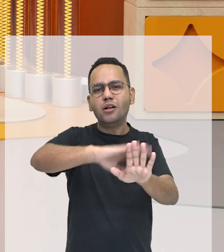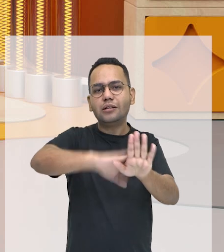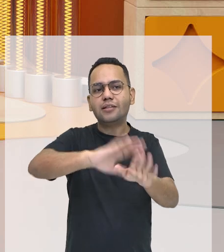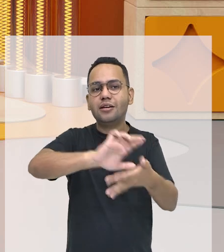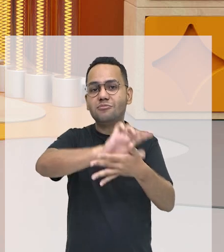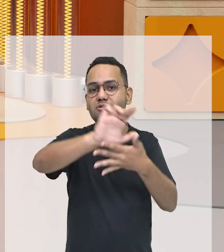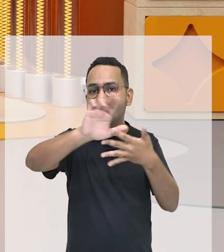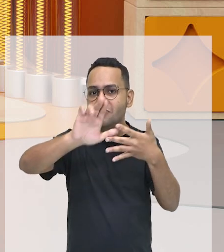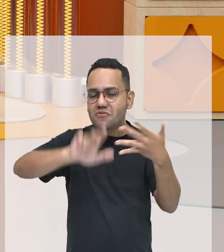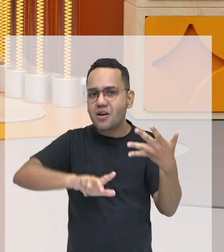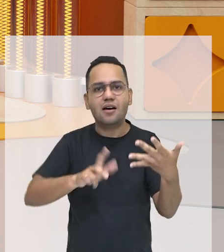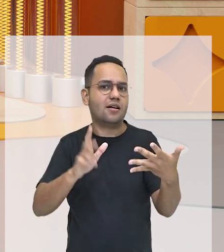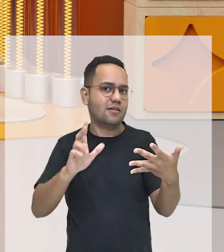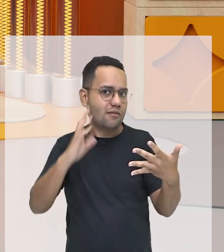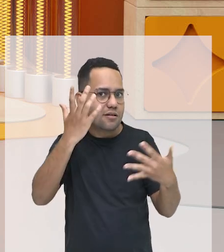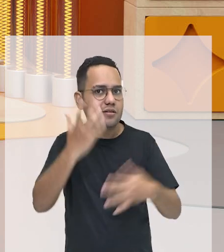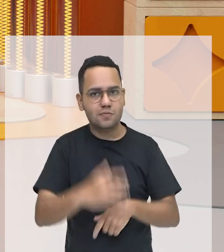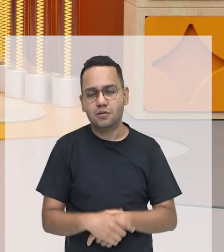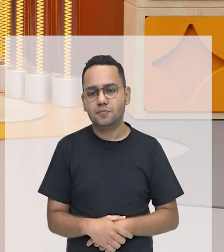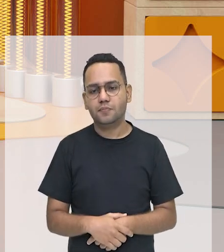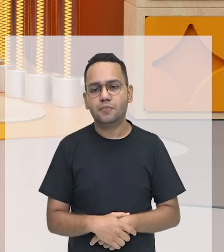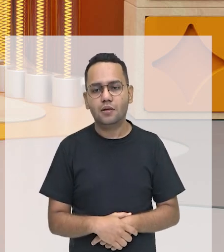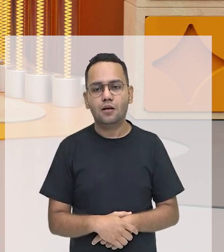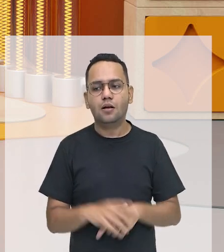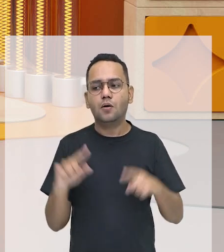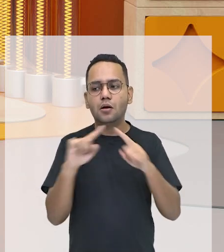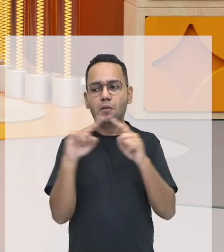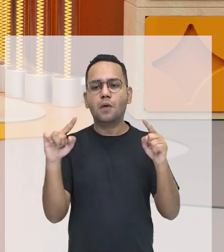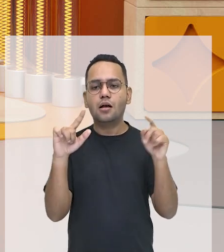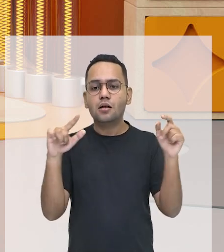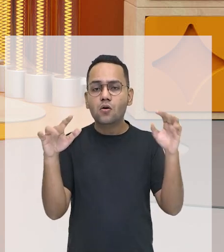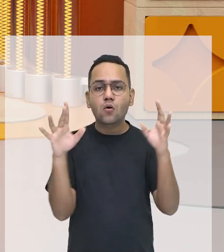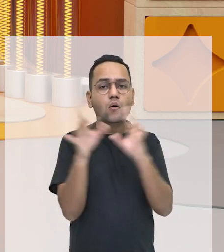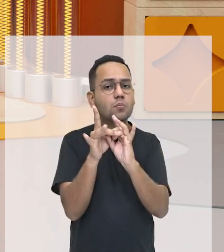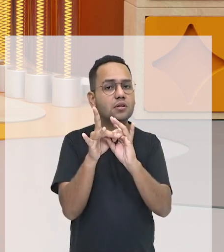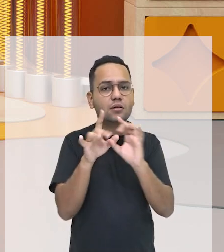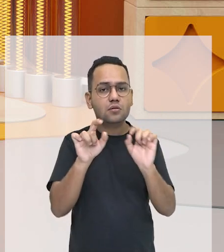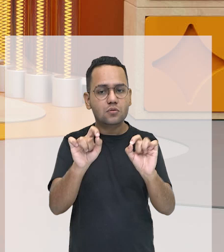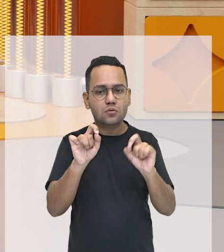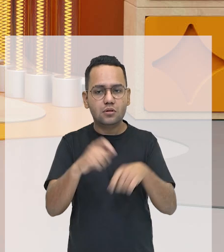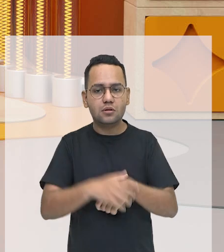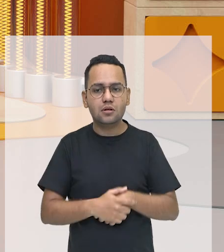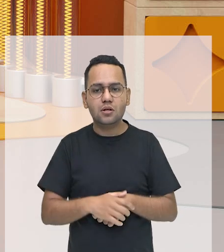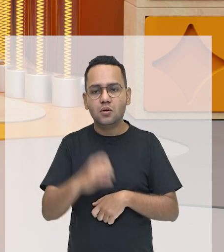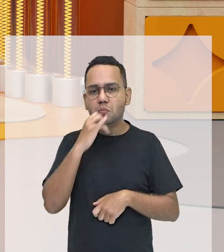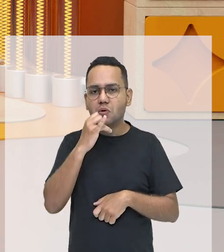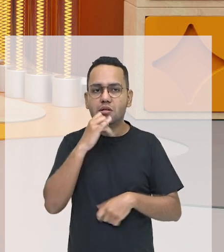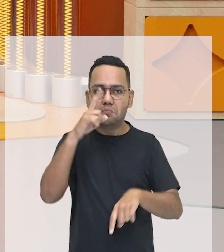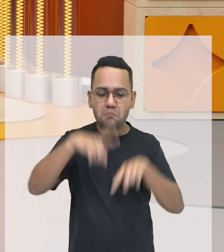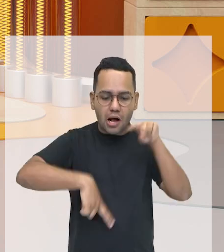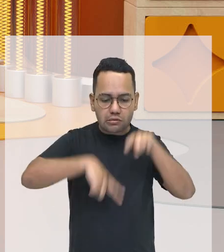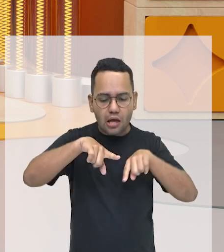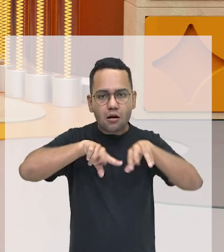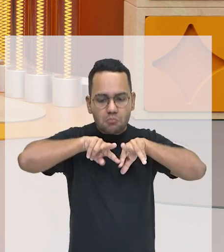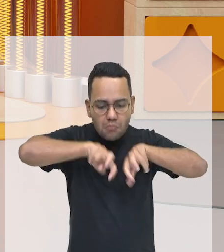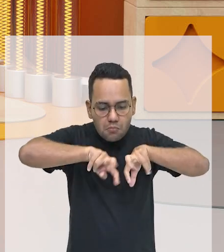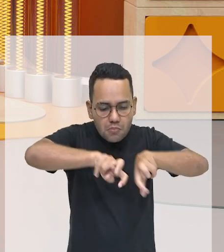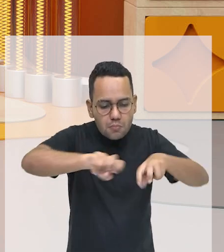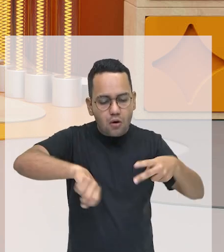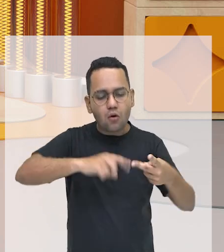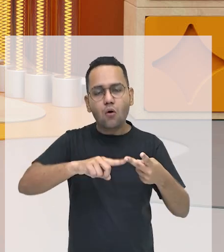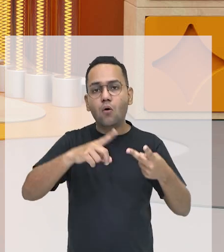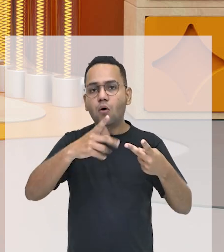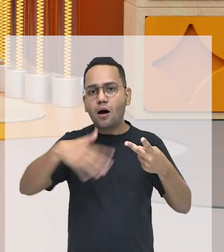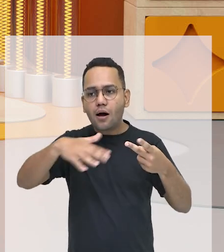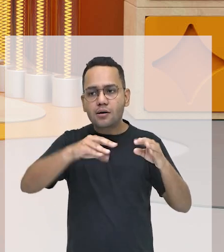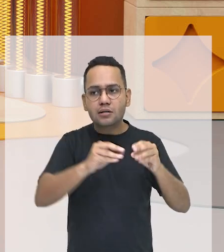essas situações, muitas vezes, vão estar vinculadas a, principalmente, exploração de minérios, a área territorial ali,